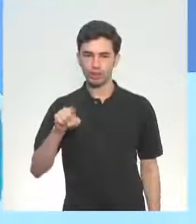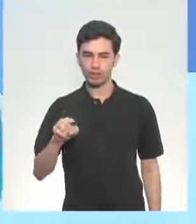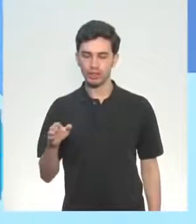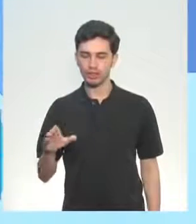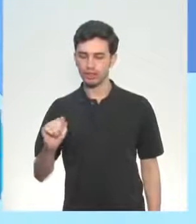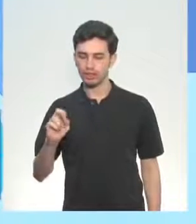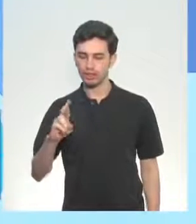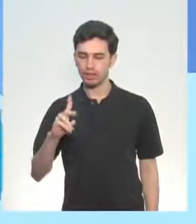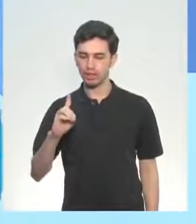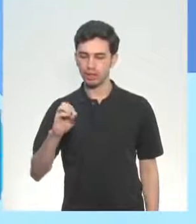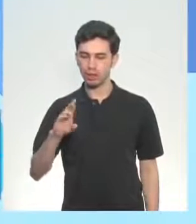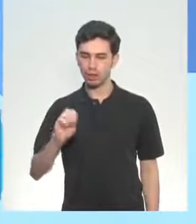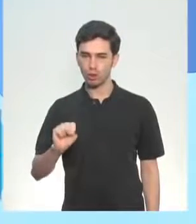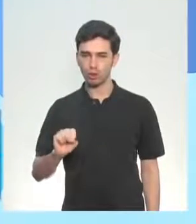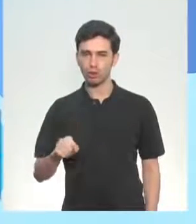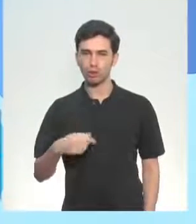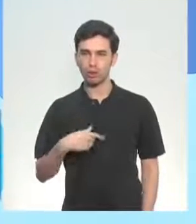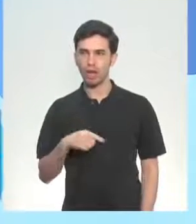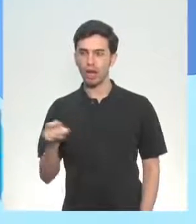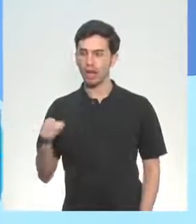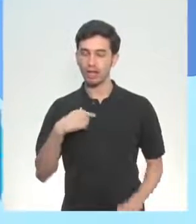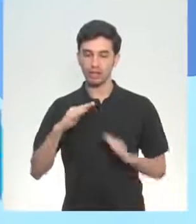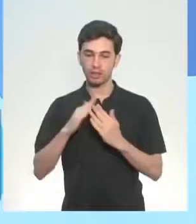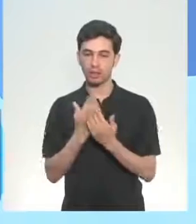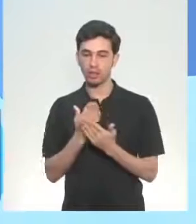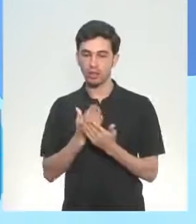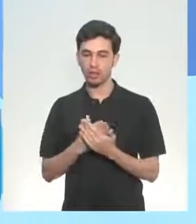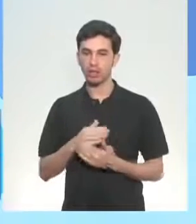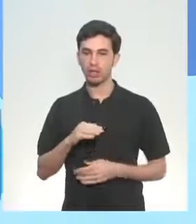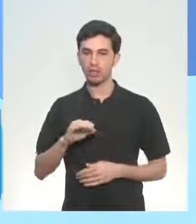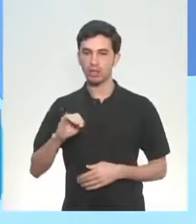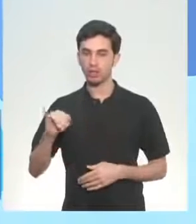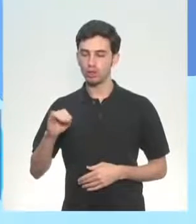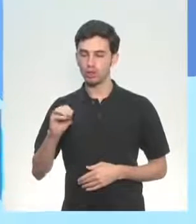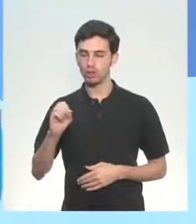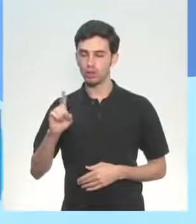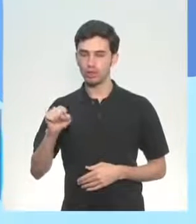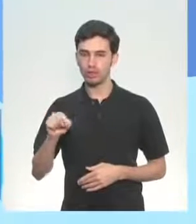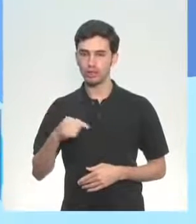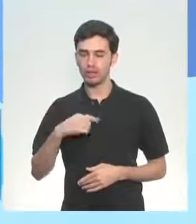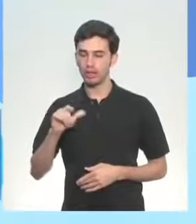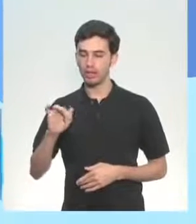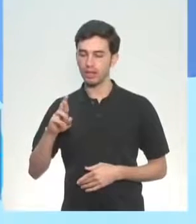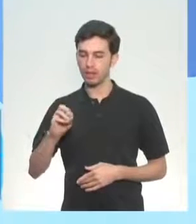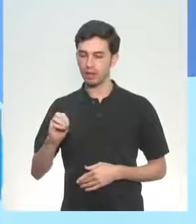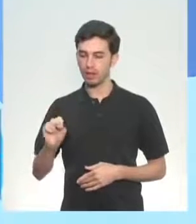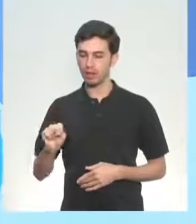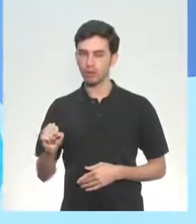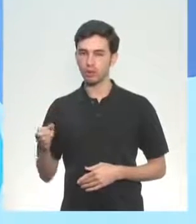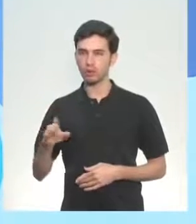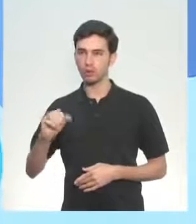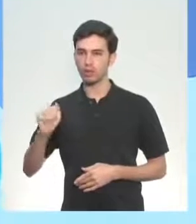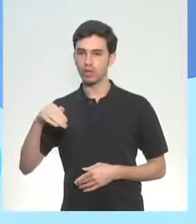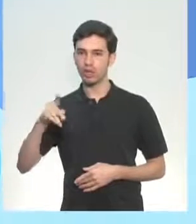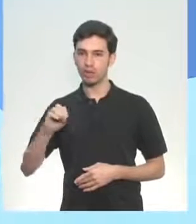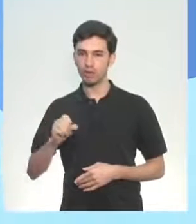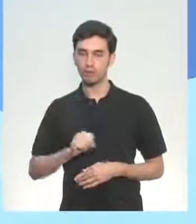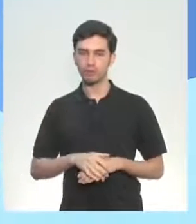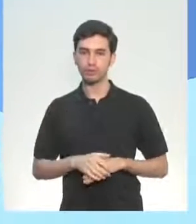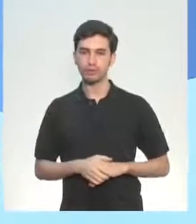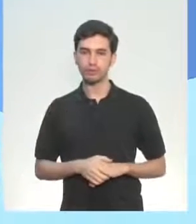escola Lírios do Campo, Santos, 25 de maio de 2021. Deste